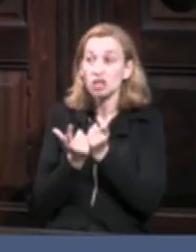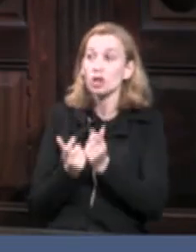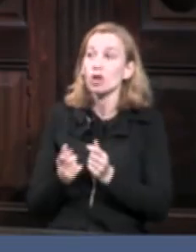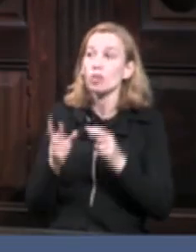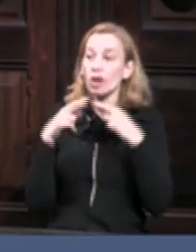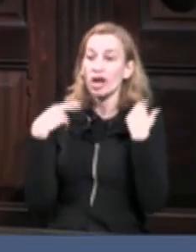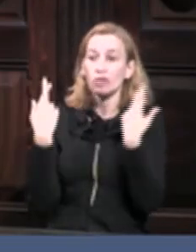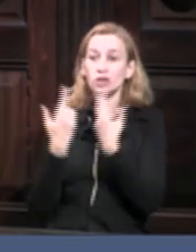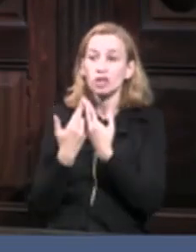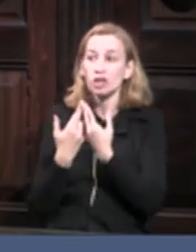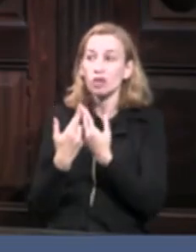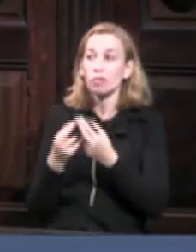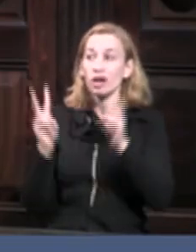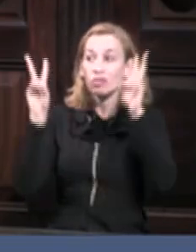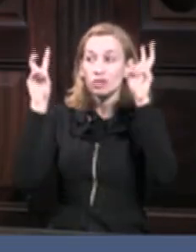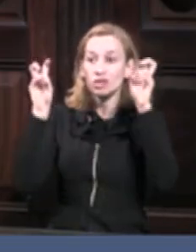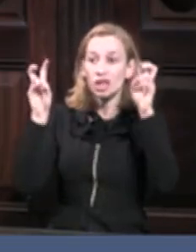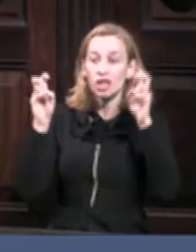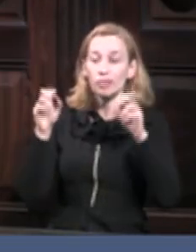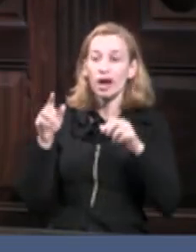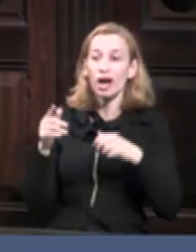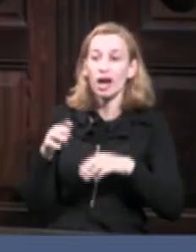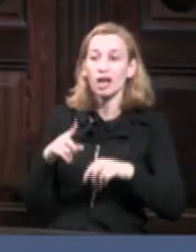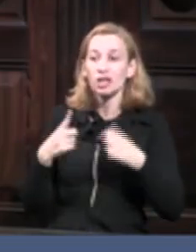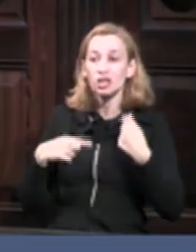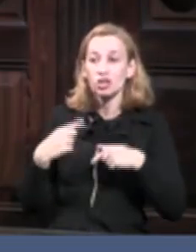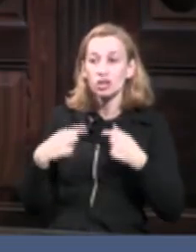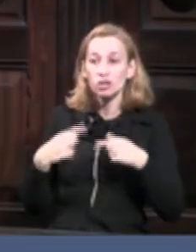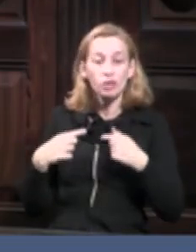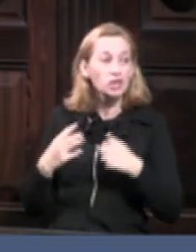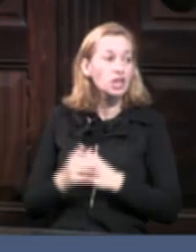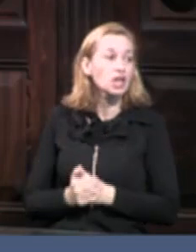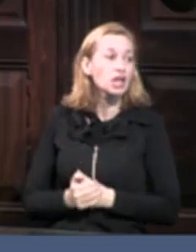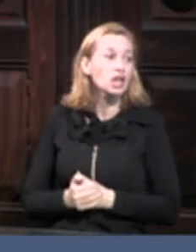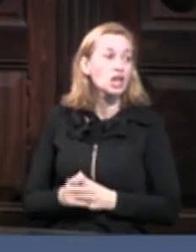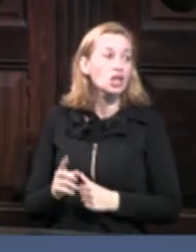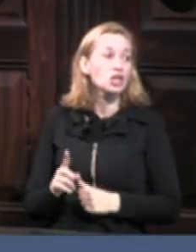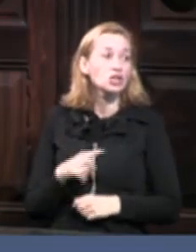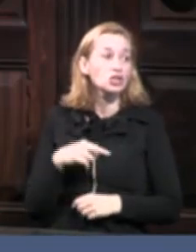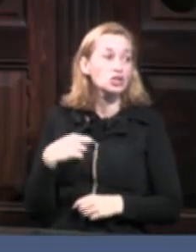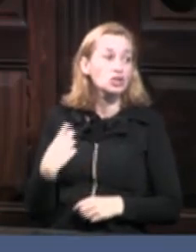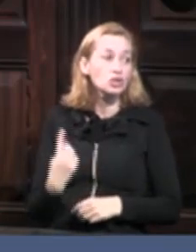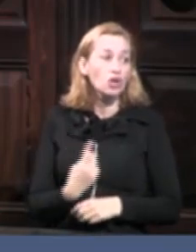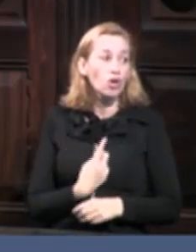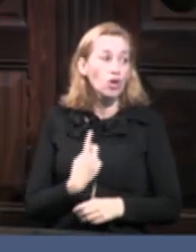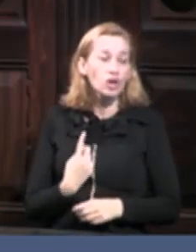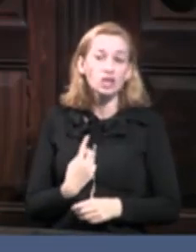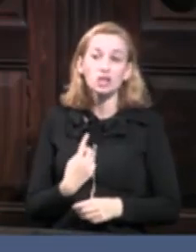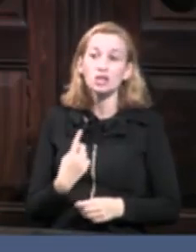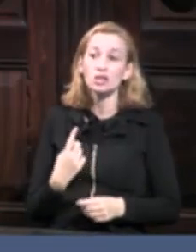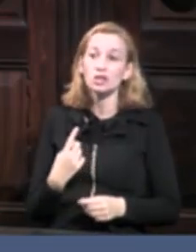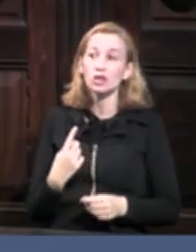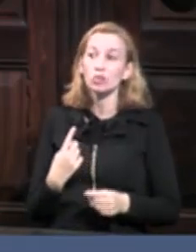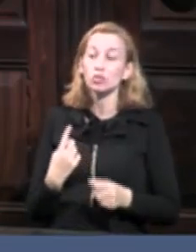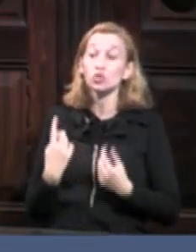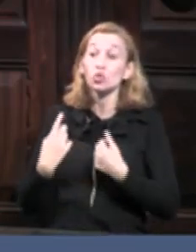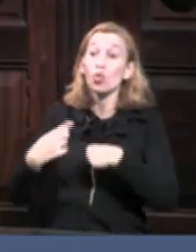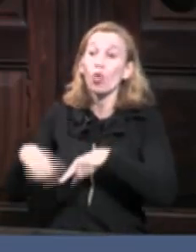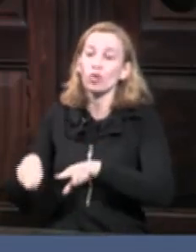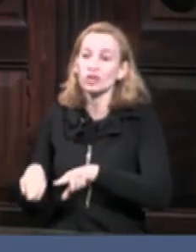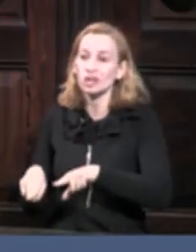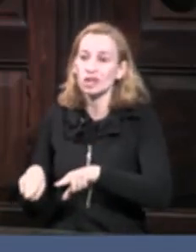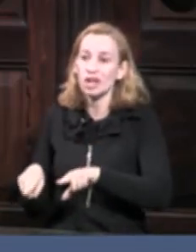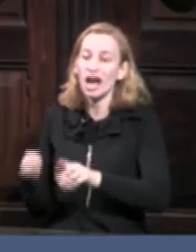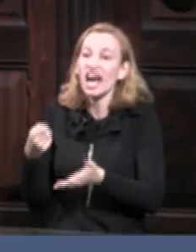para tratar desse tema. Em resumo, somos contra a cobrança trimestral de energia